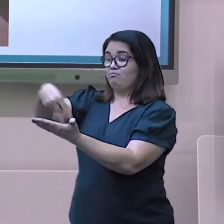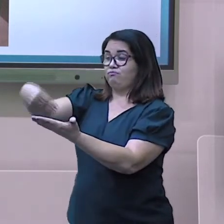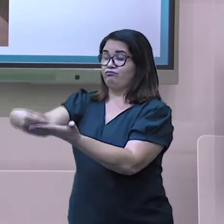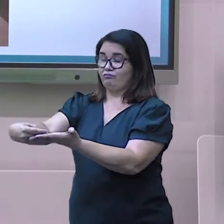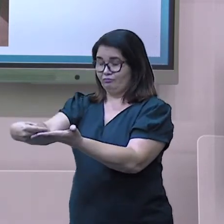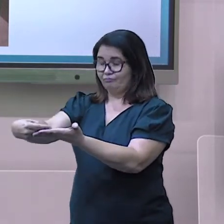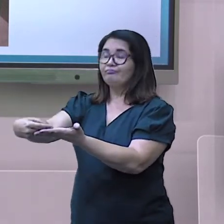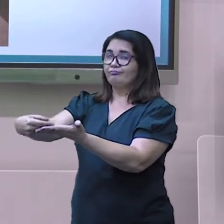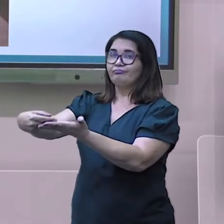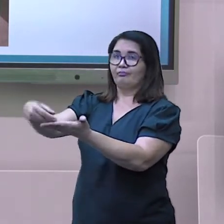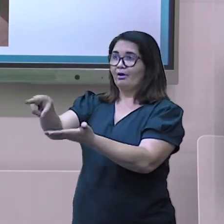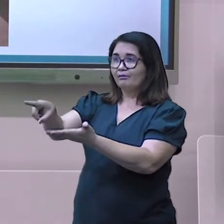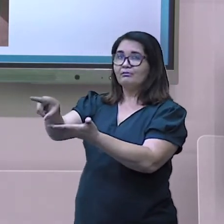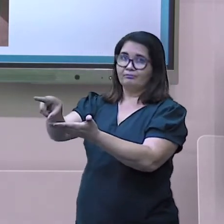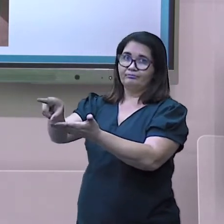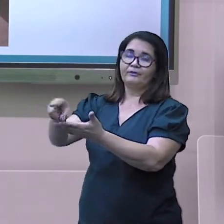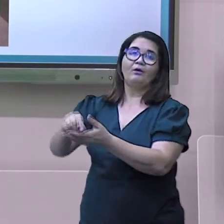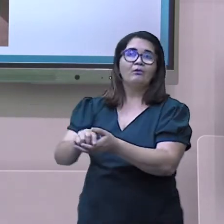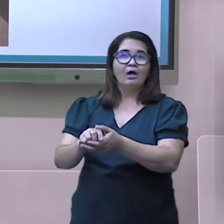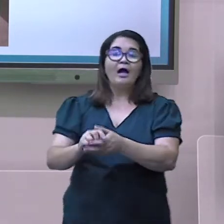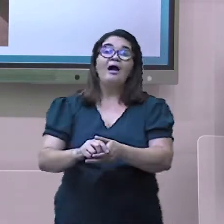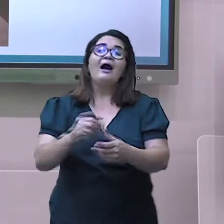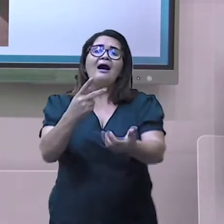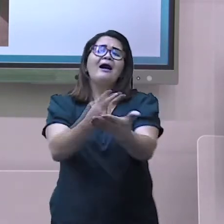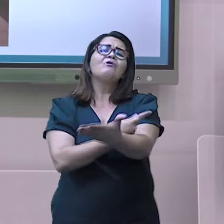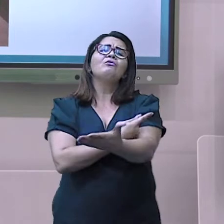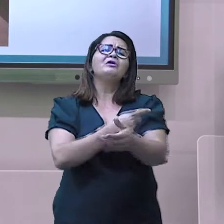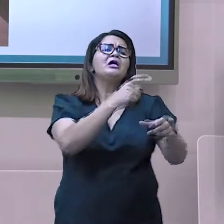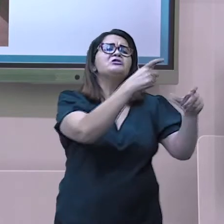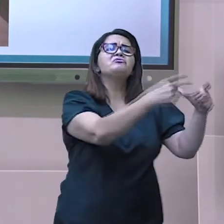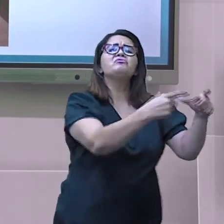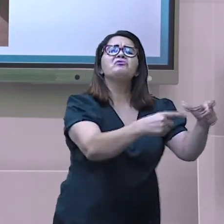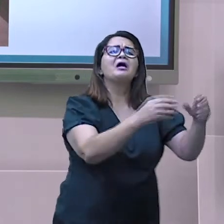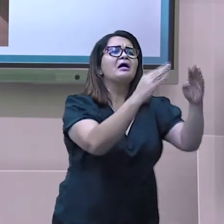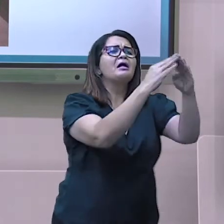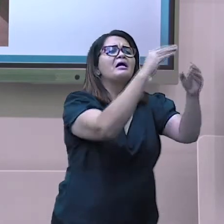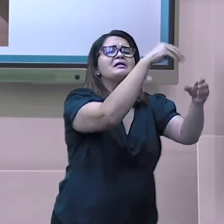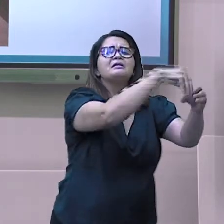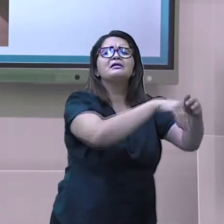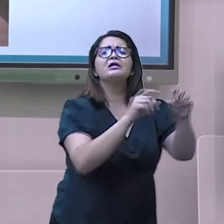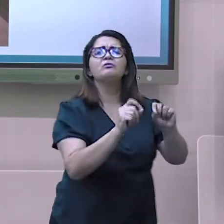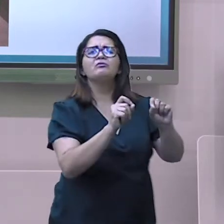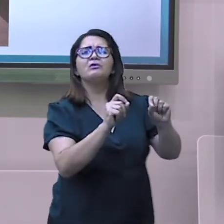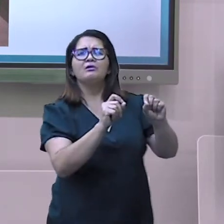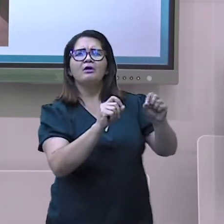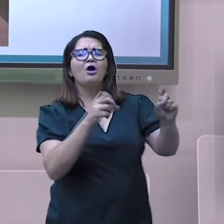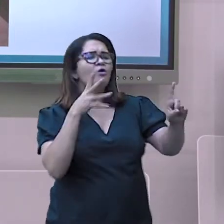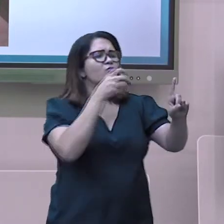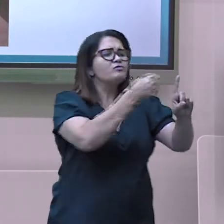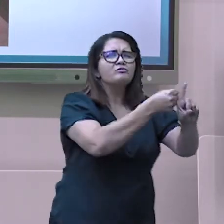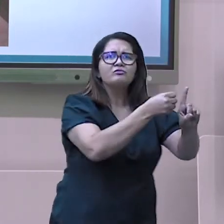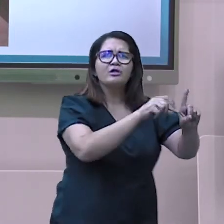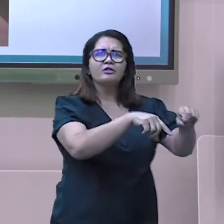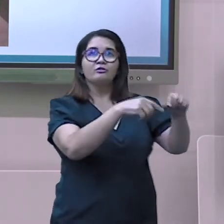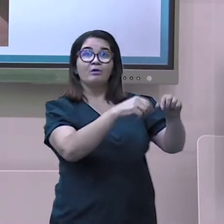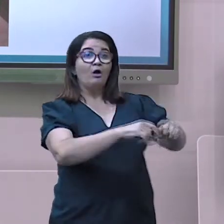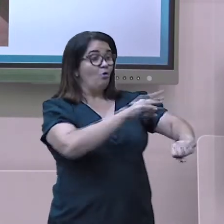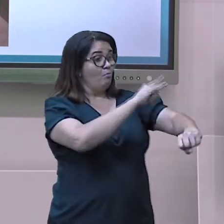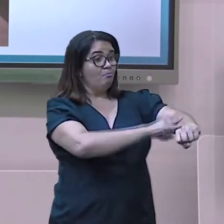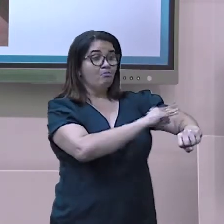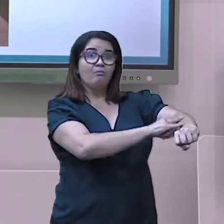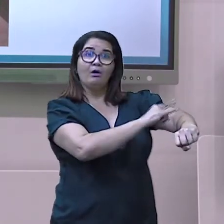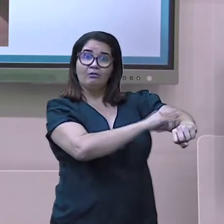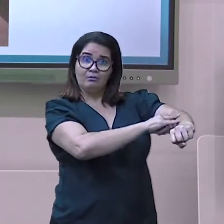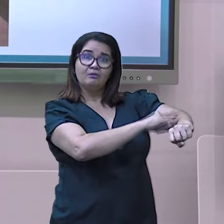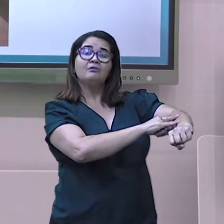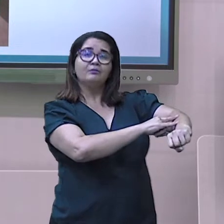banheiro para o quarto, principalmente à noite. Há ainda agravantes de que a recuperação do idoso é